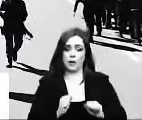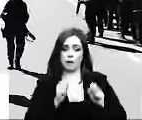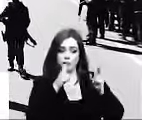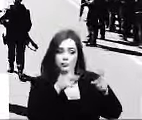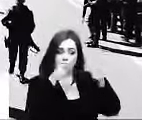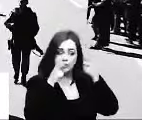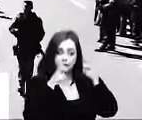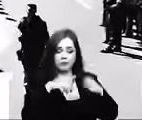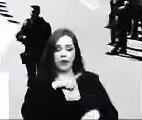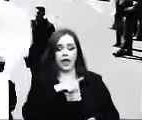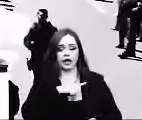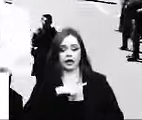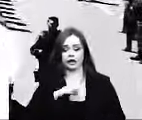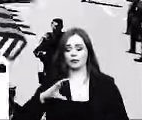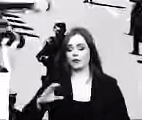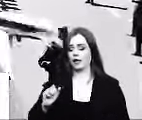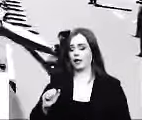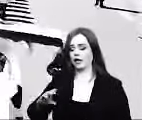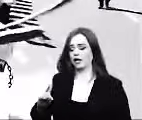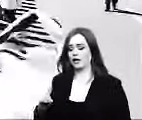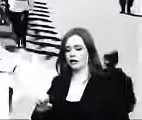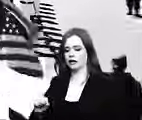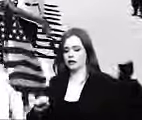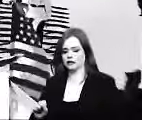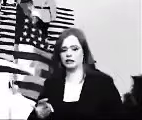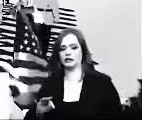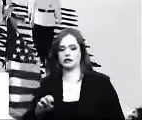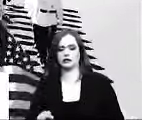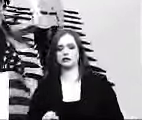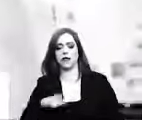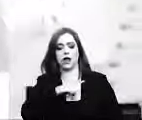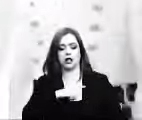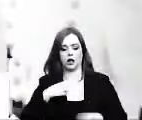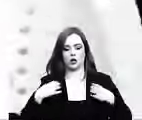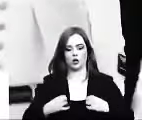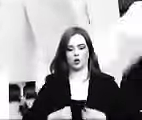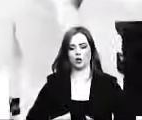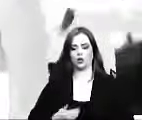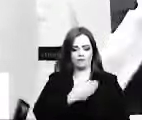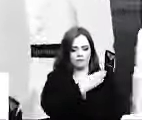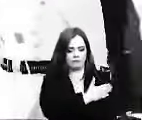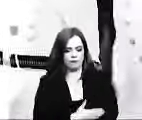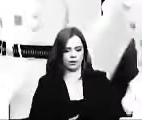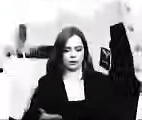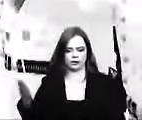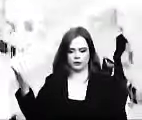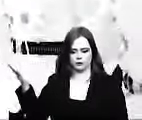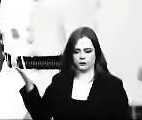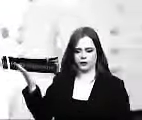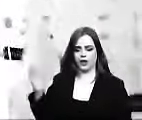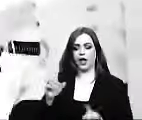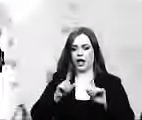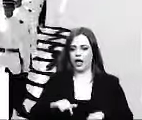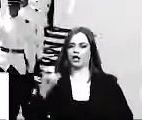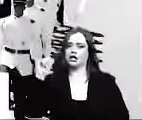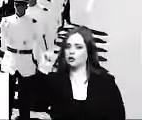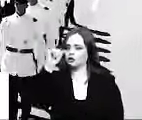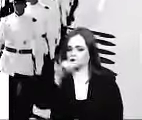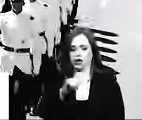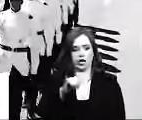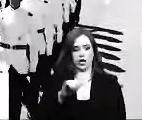isso. O Lula errou quando improvisou, porque você pode até, o Brasil podia até escolher, agora eu vou escalar, eu vou falar